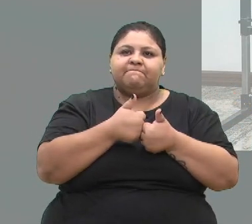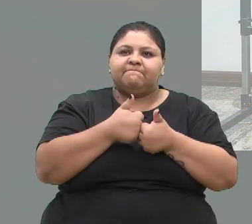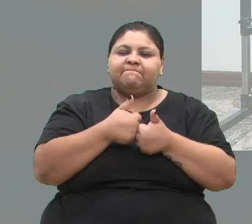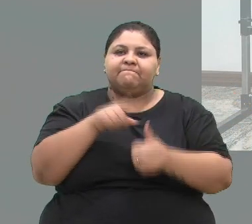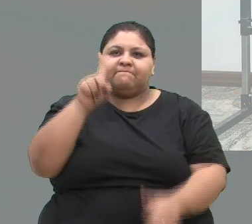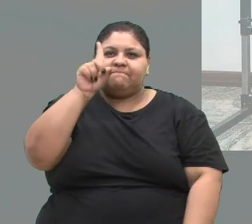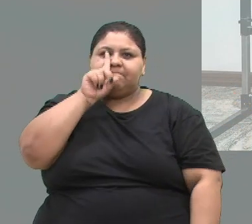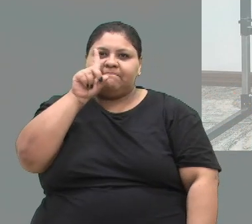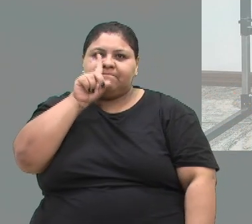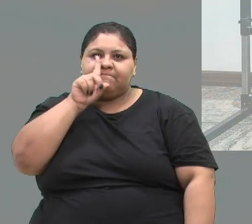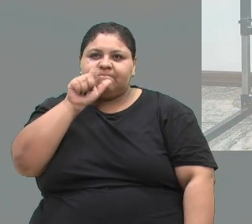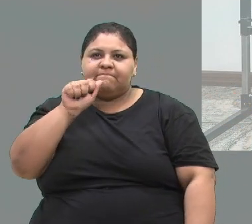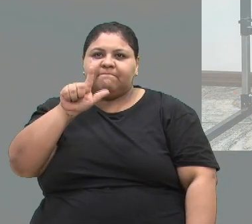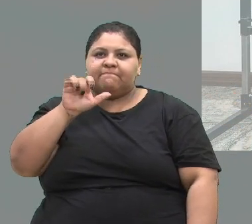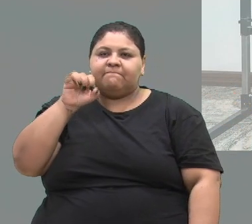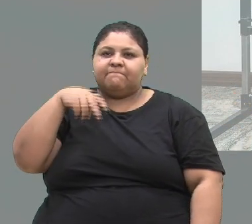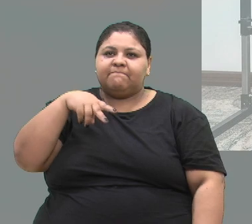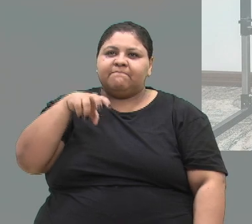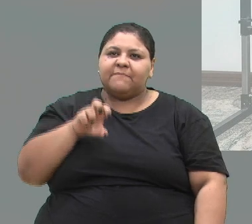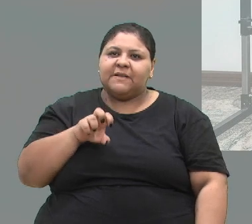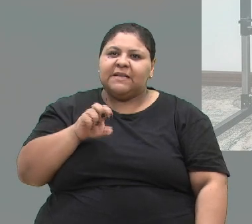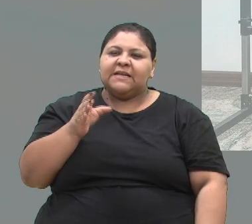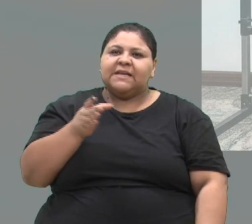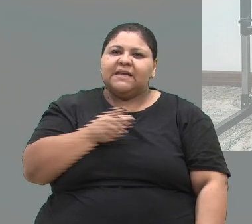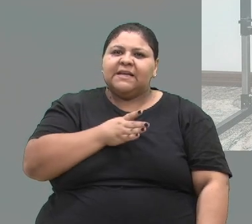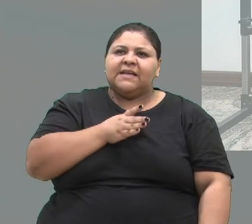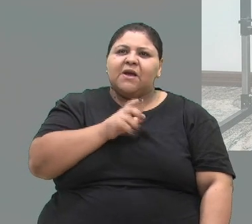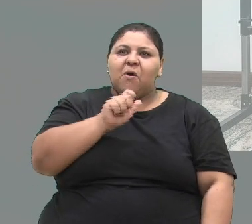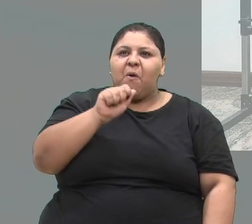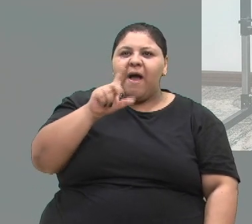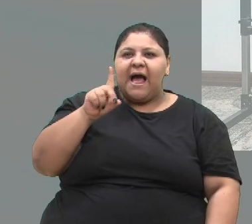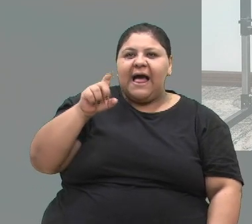Aline Scott, o Ademir Bressan, né, vereador Bressan? Seu meio parente.